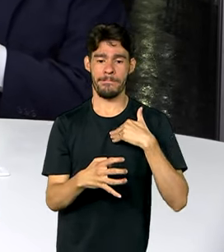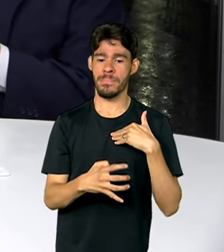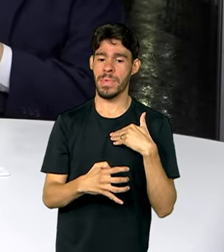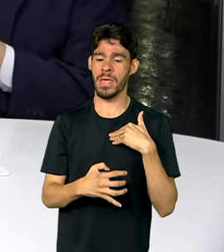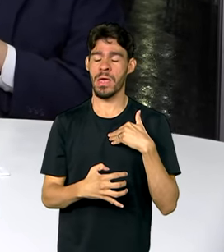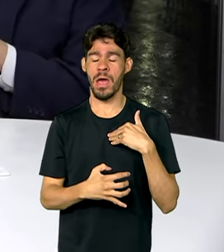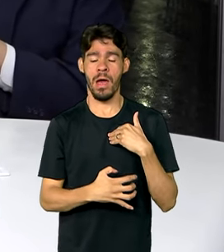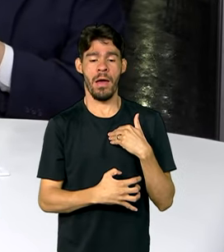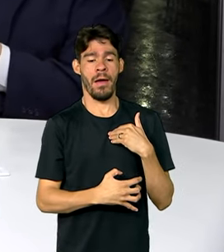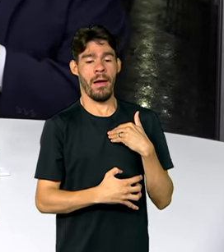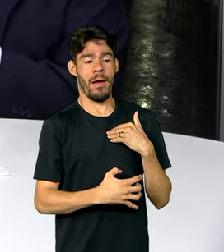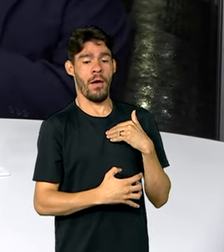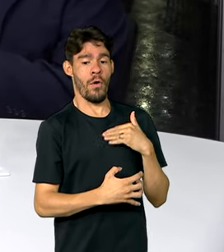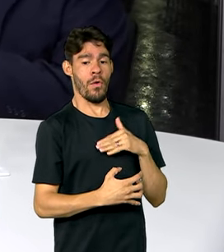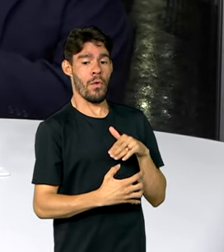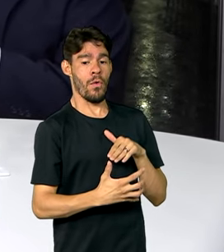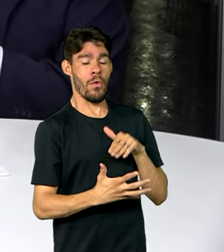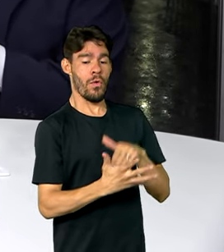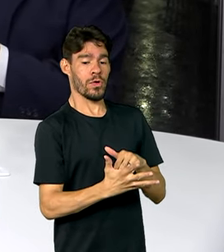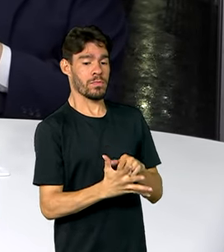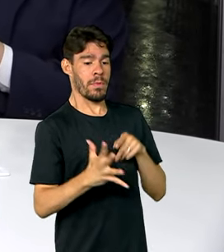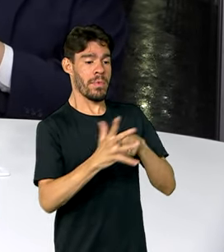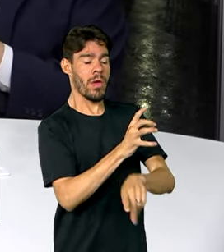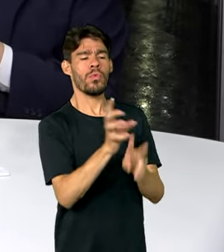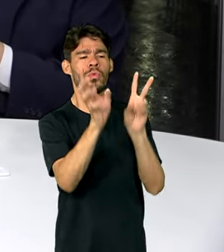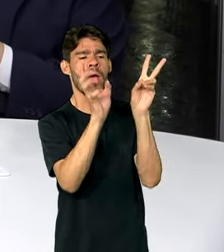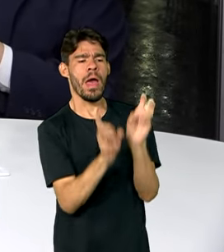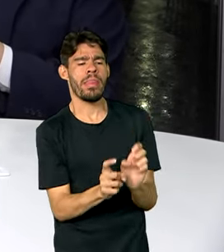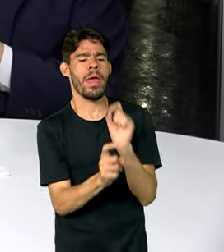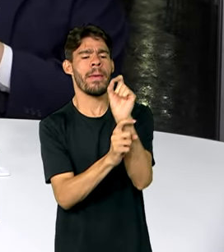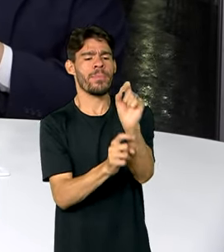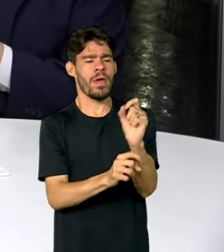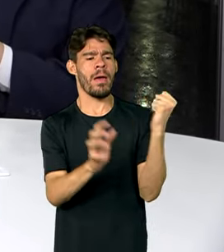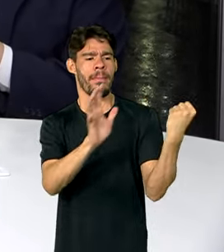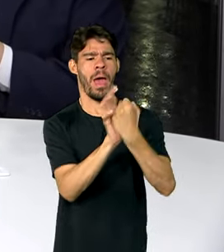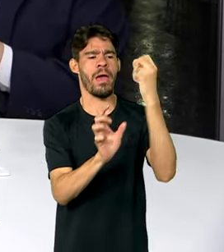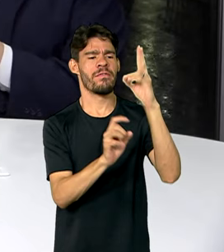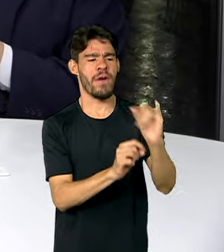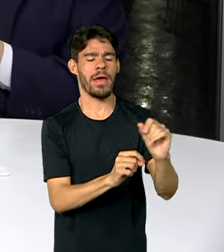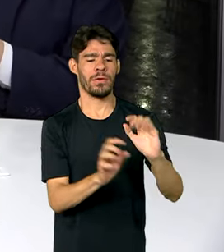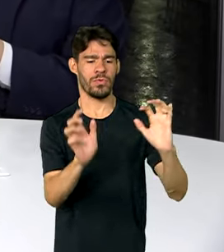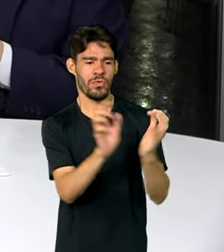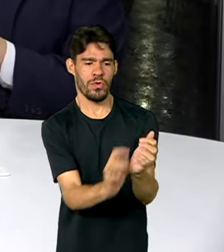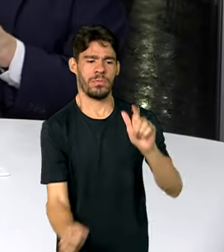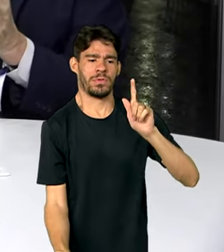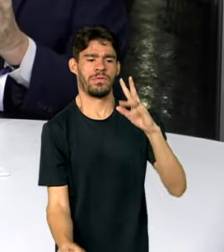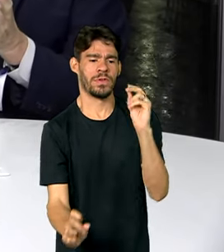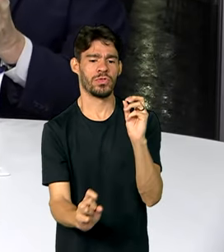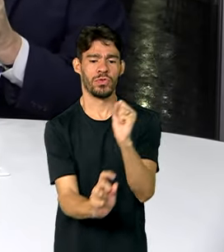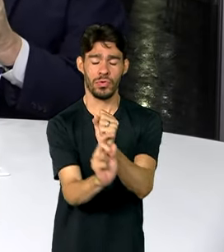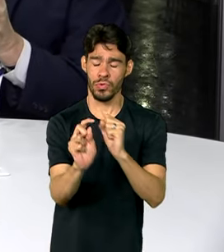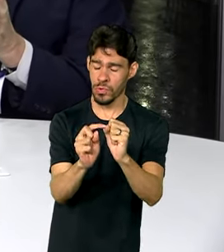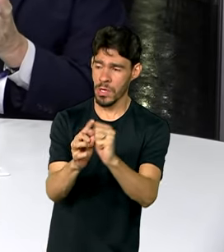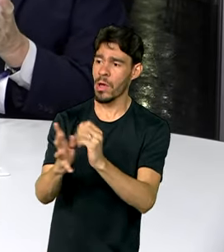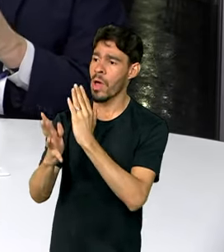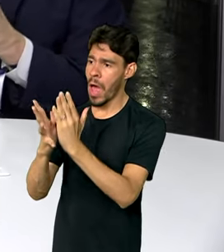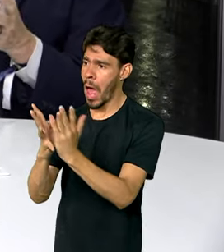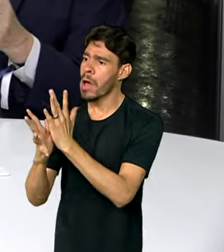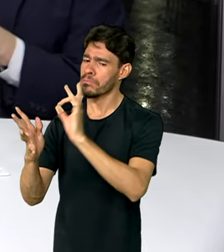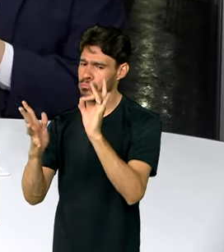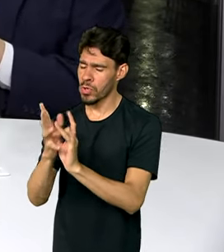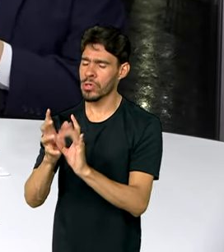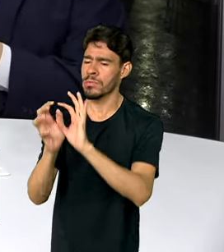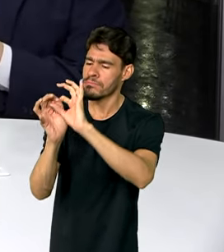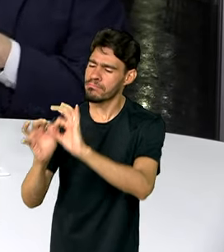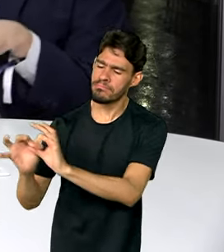minutinho, secretário. Quais são os temas que o senhor acha que vão ser a marca desse G20 social? Bom, alguns já estão consolidados, né? A